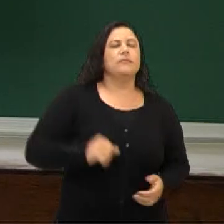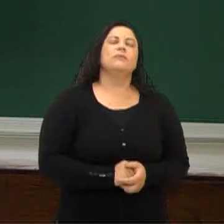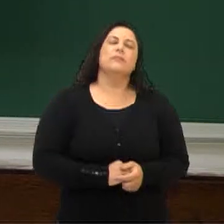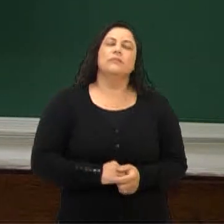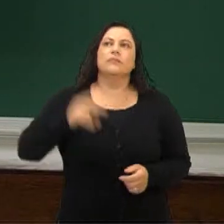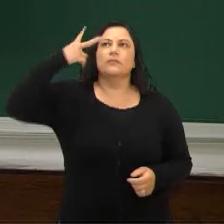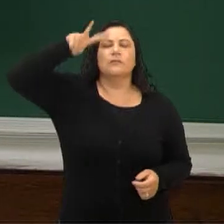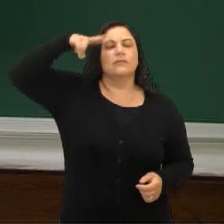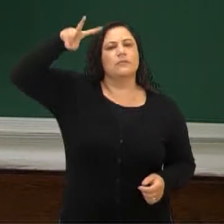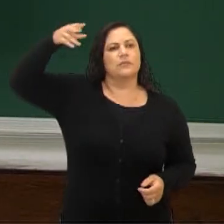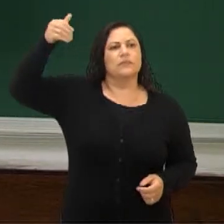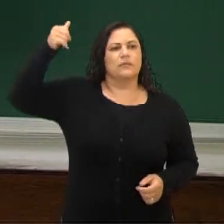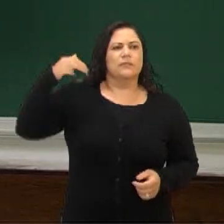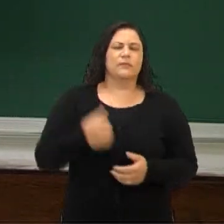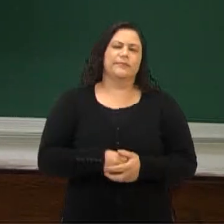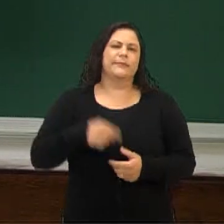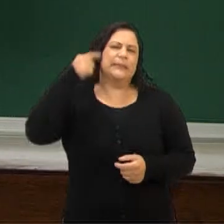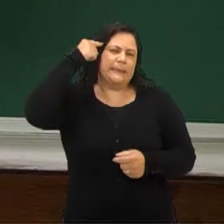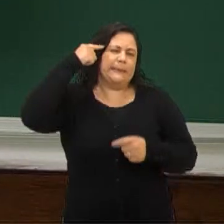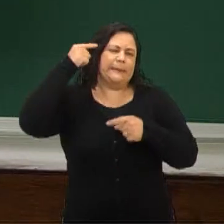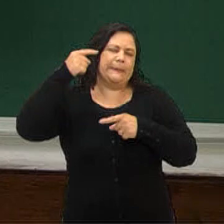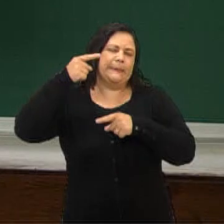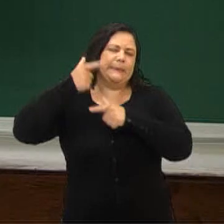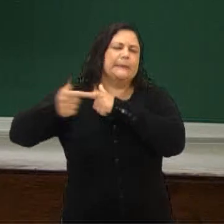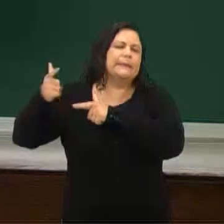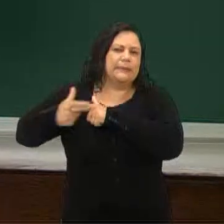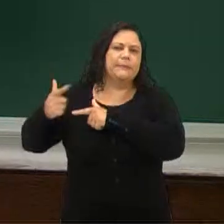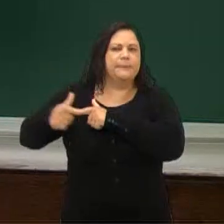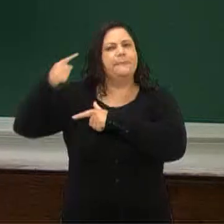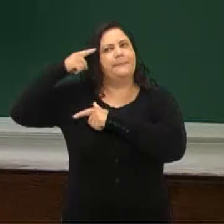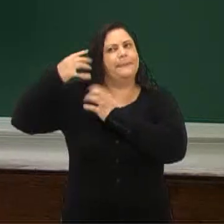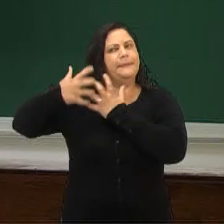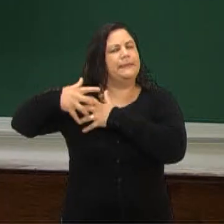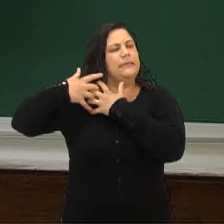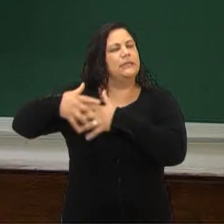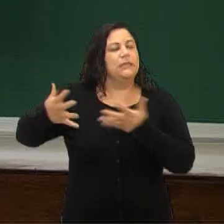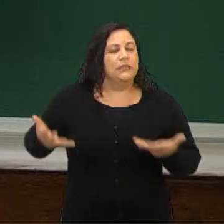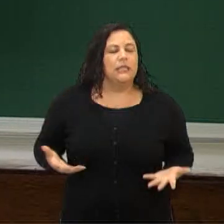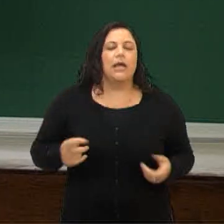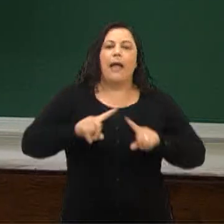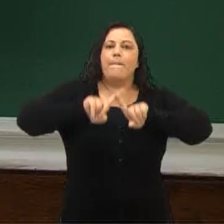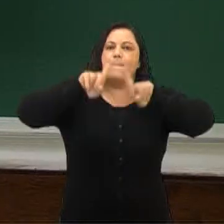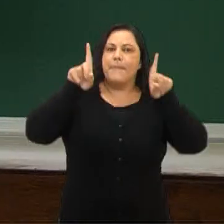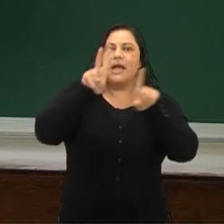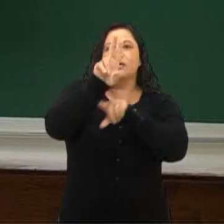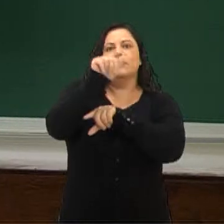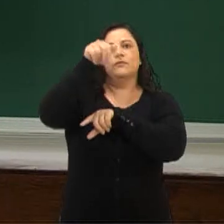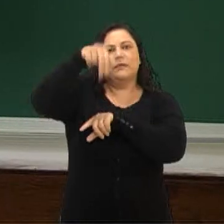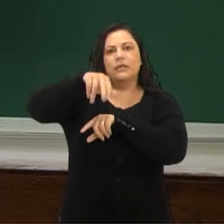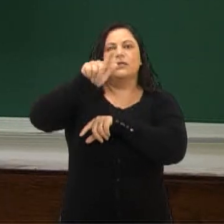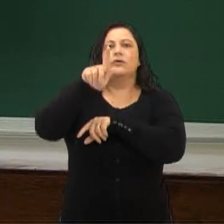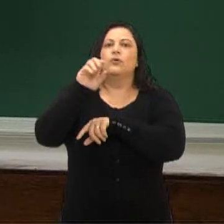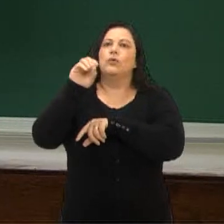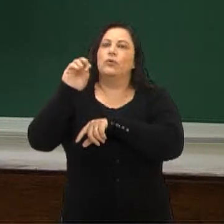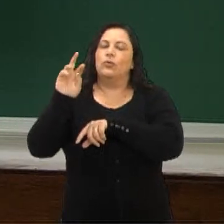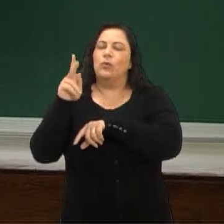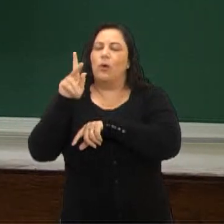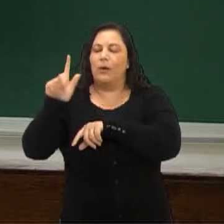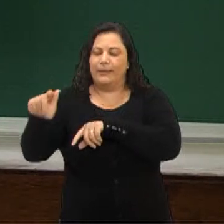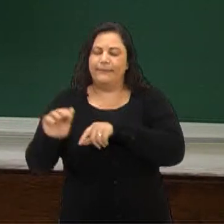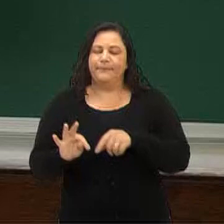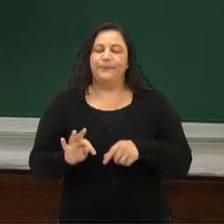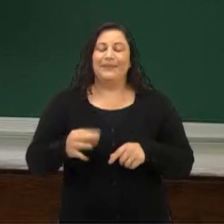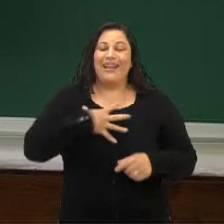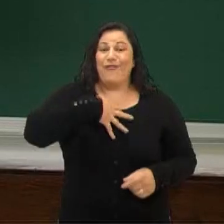que ele tinha uns parafusinhos a menos, mas pensa, o Van Gogh, ele é o filho mais velho, se eu não me engano, de uma família. Só que